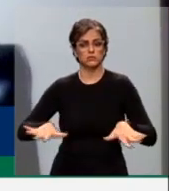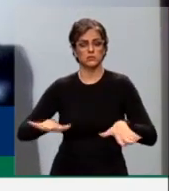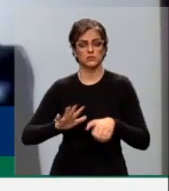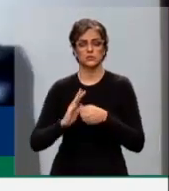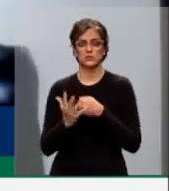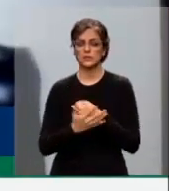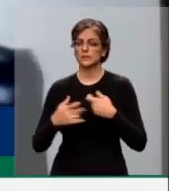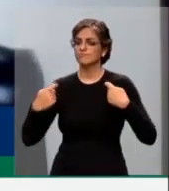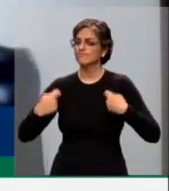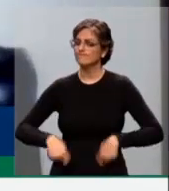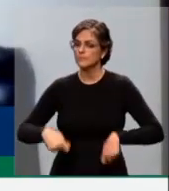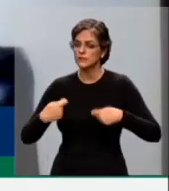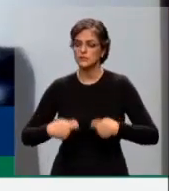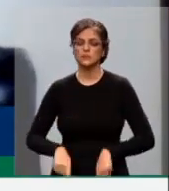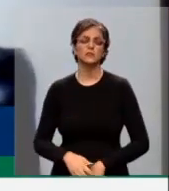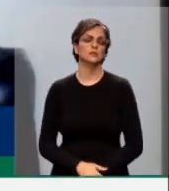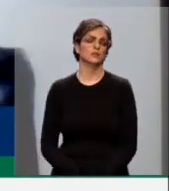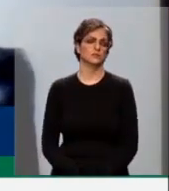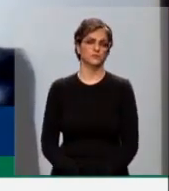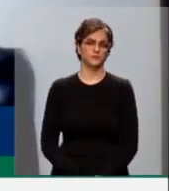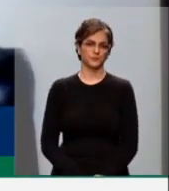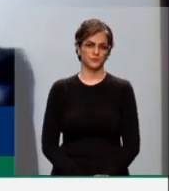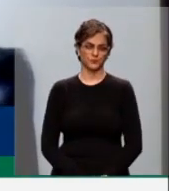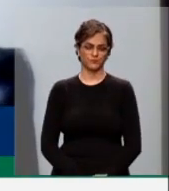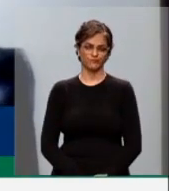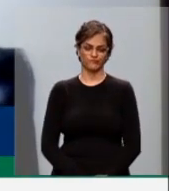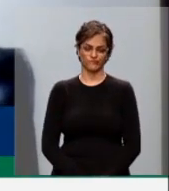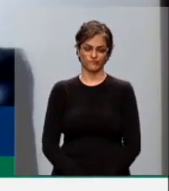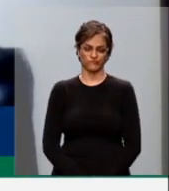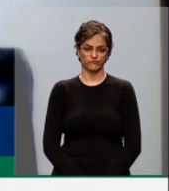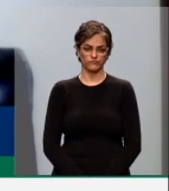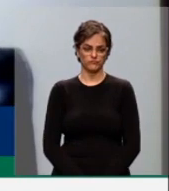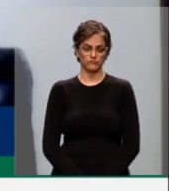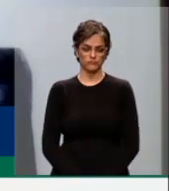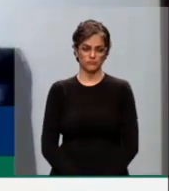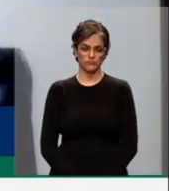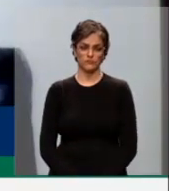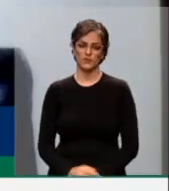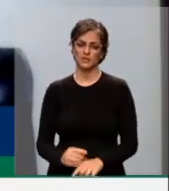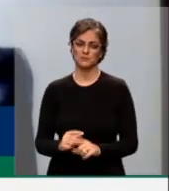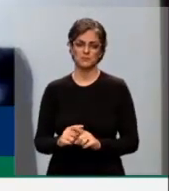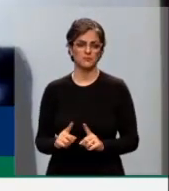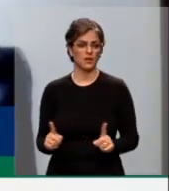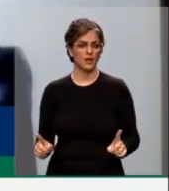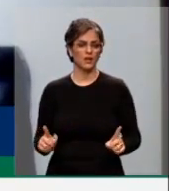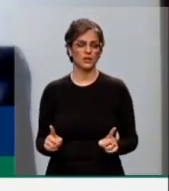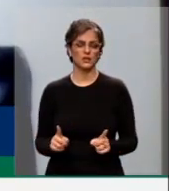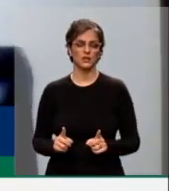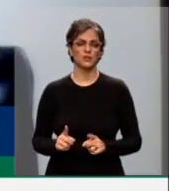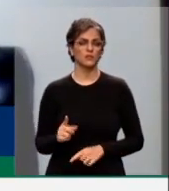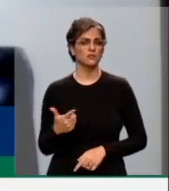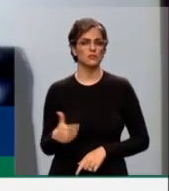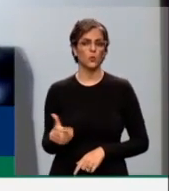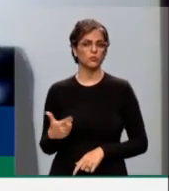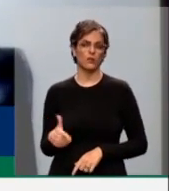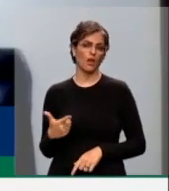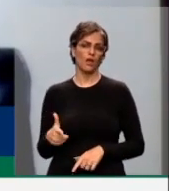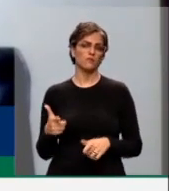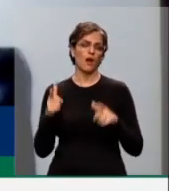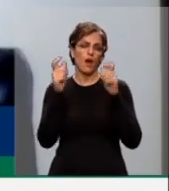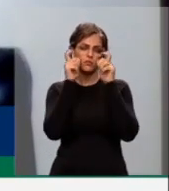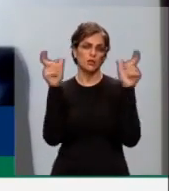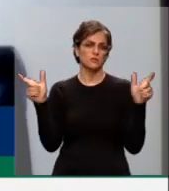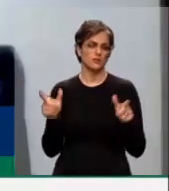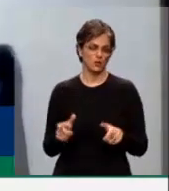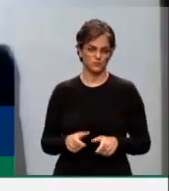cumprida, né? O quesito raça-cor ele não foi elegido como um quesito importante